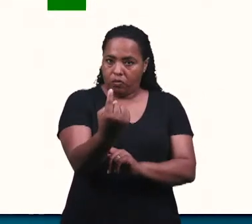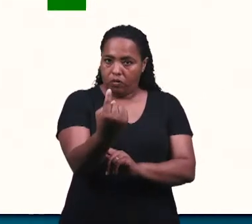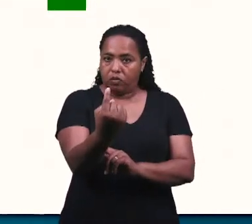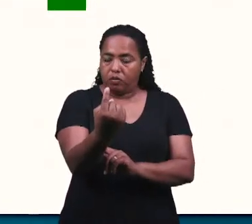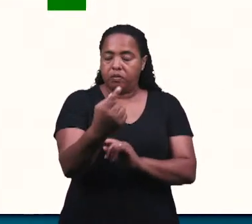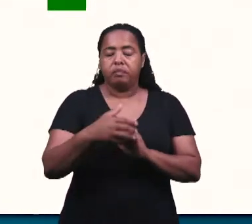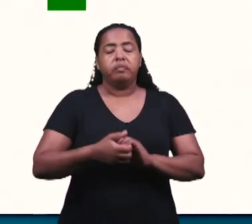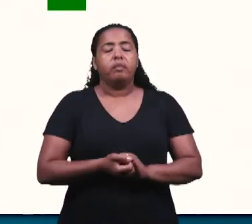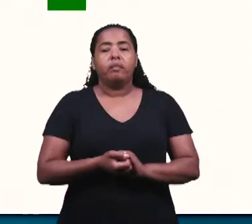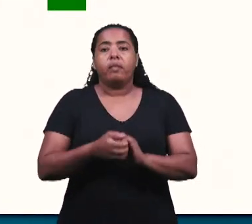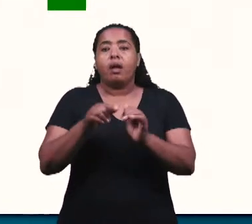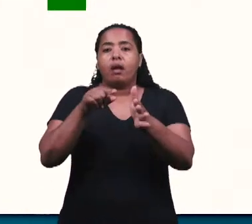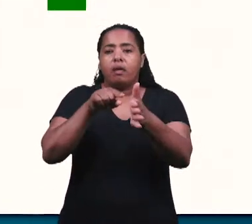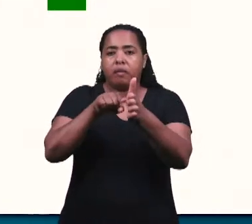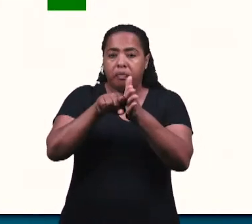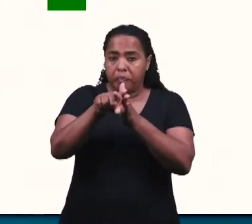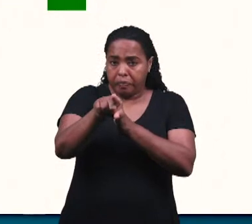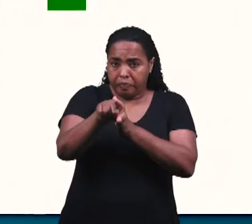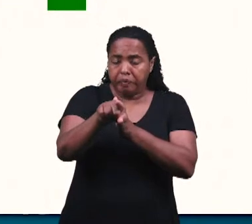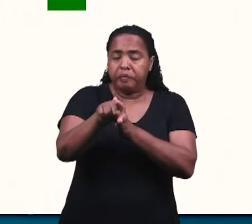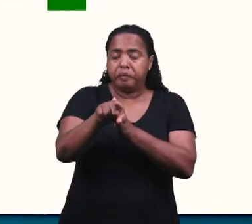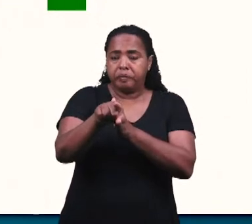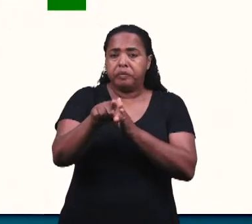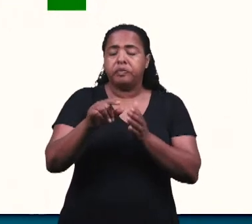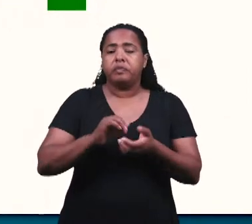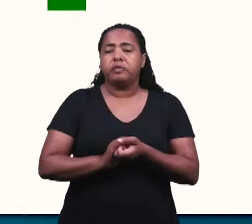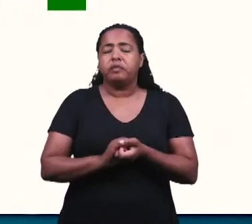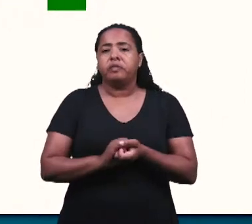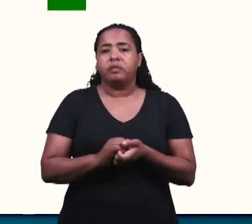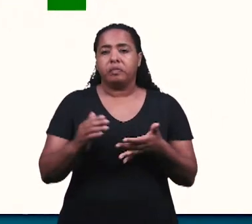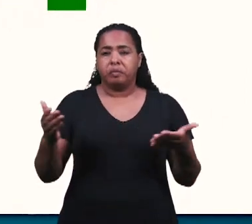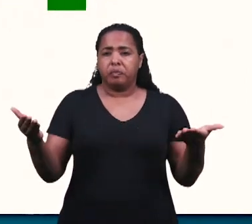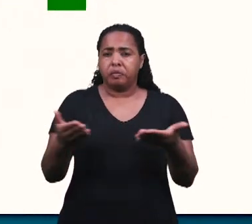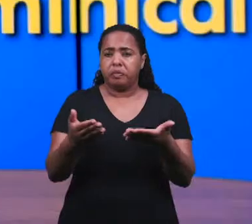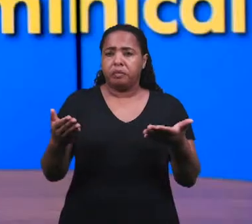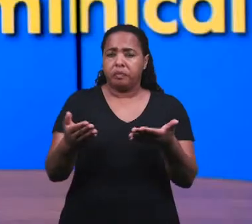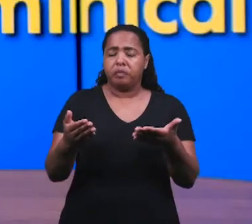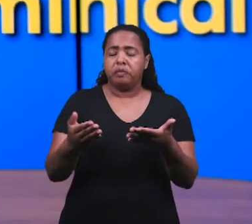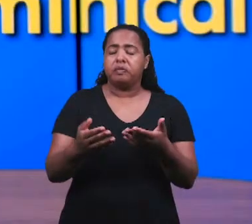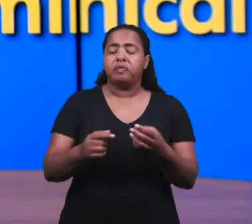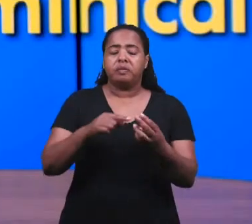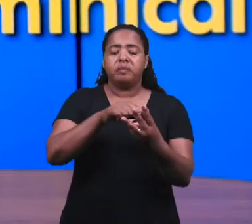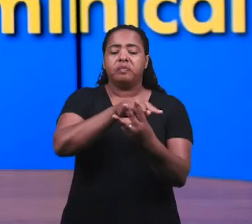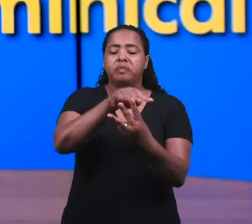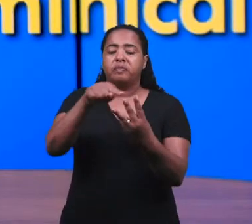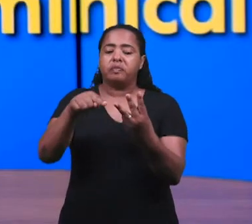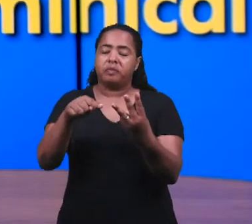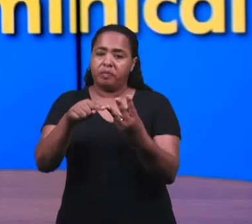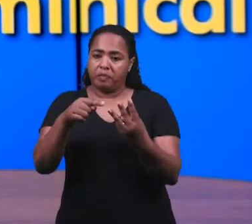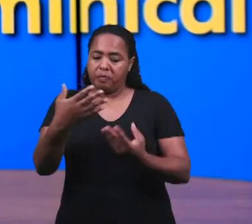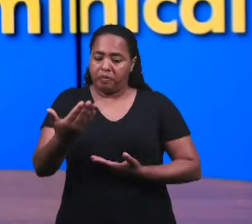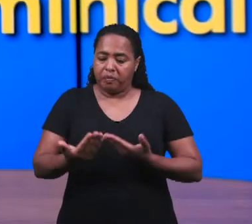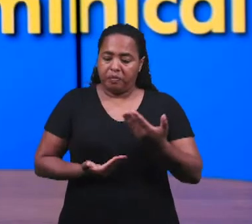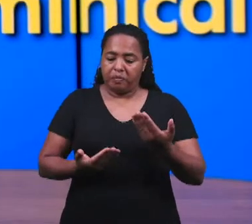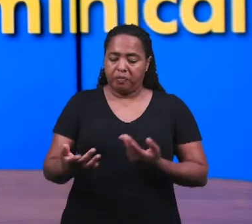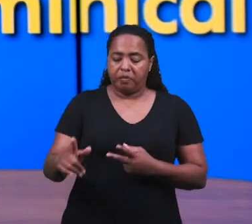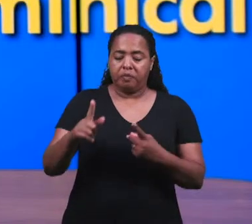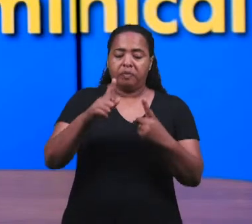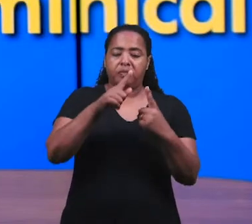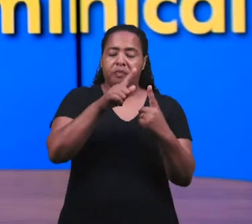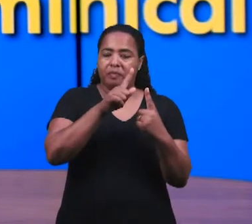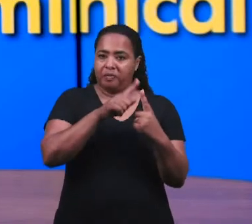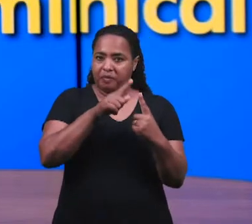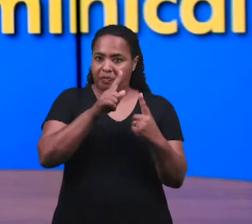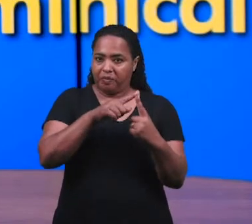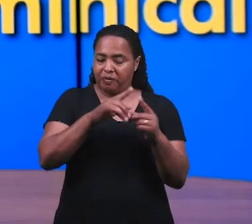1. Então essa pergunta nós vamos dirigi-la a 3 irmãos. O primeiro é o